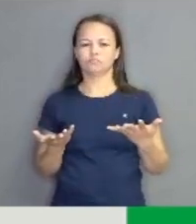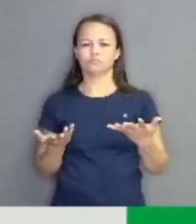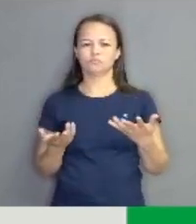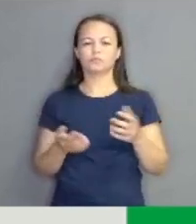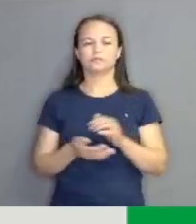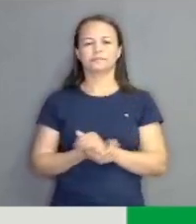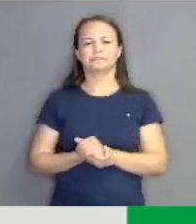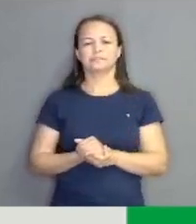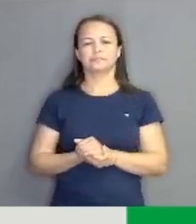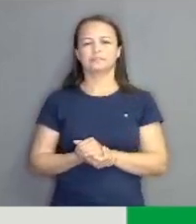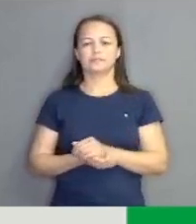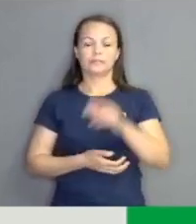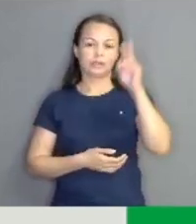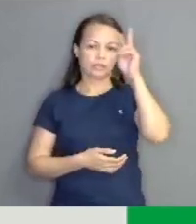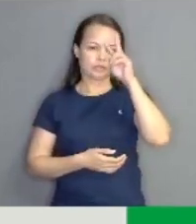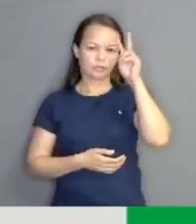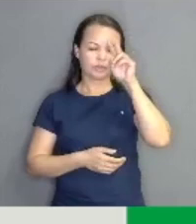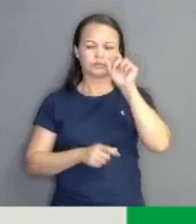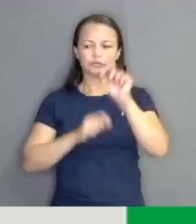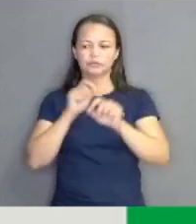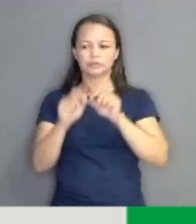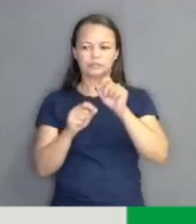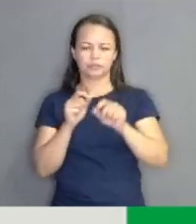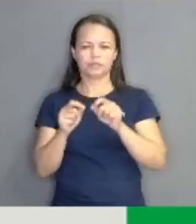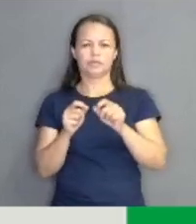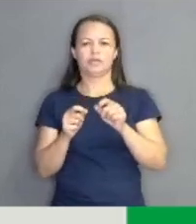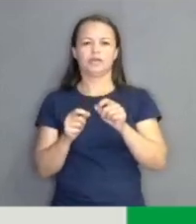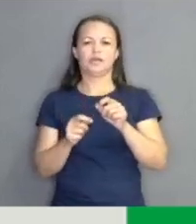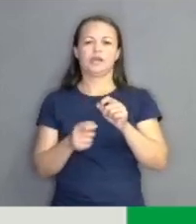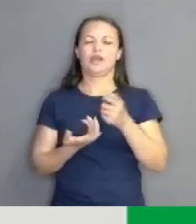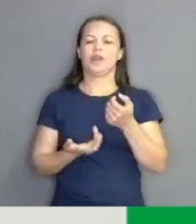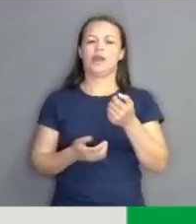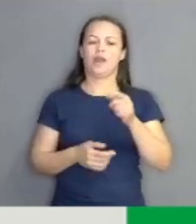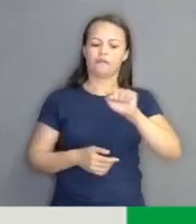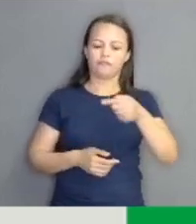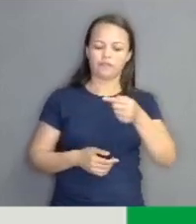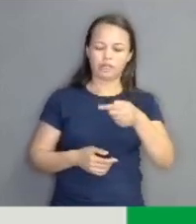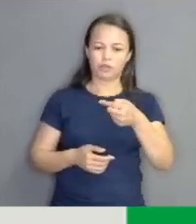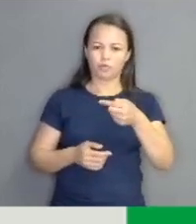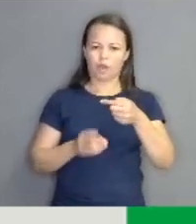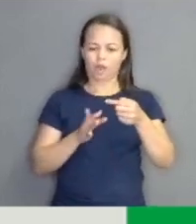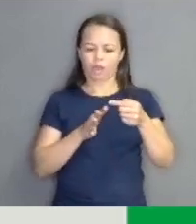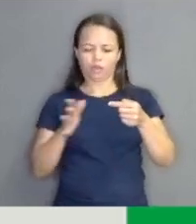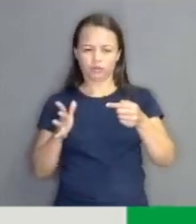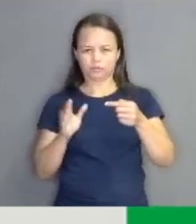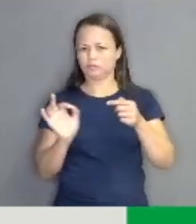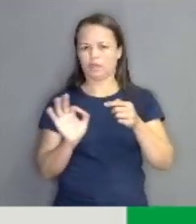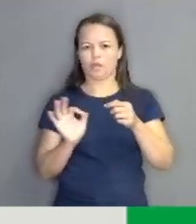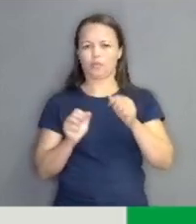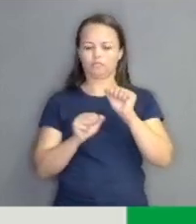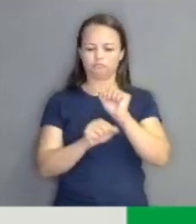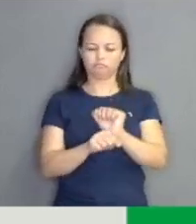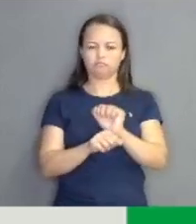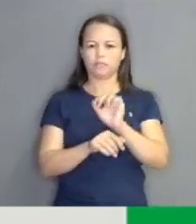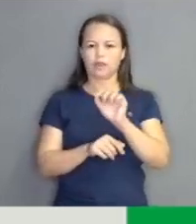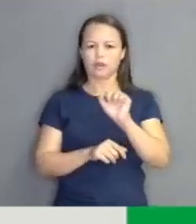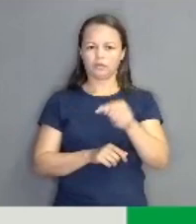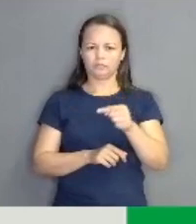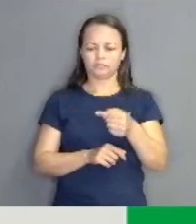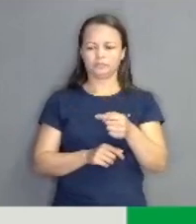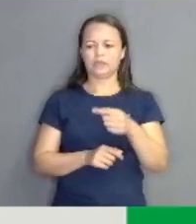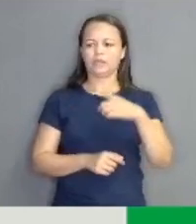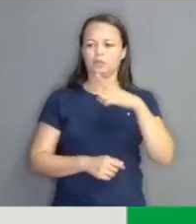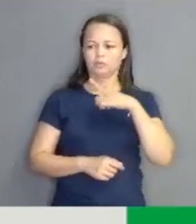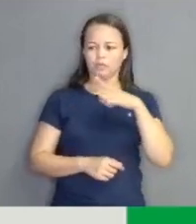lá? Lembrando que a vírgula não corre nem se muda. Então, nós temos, ó, ele